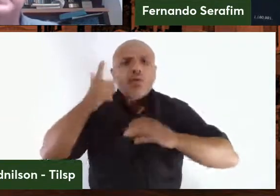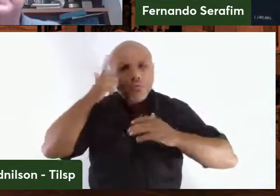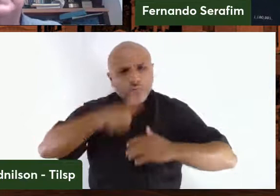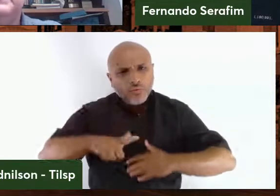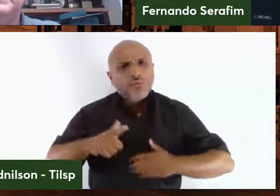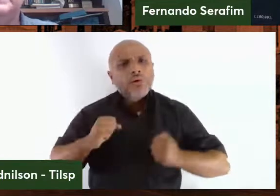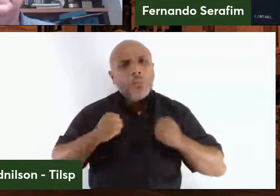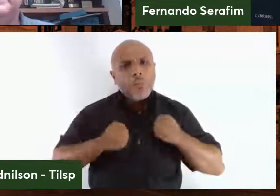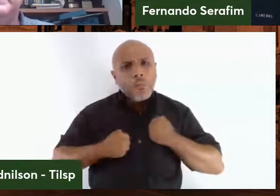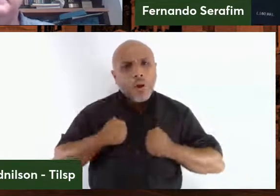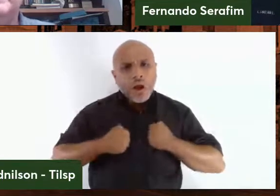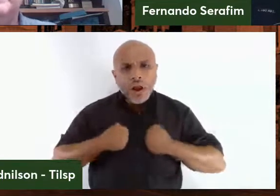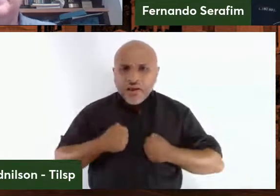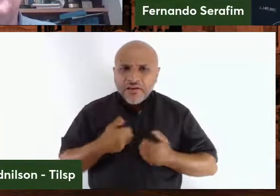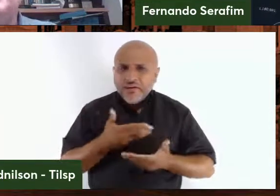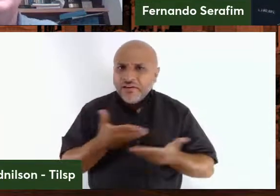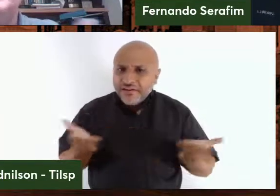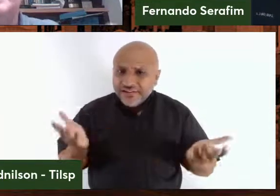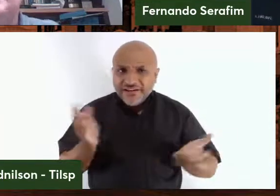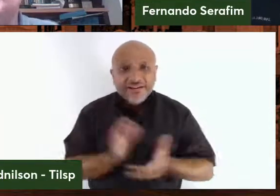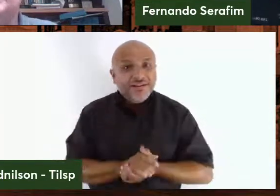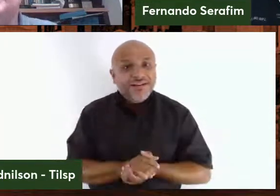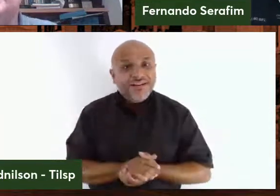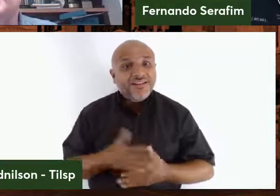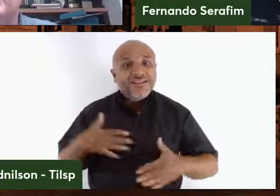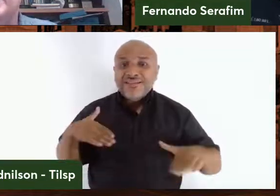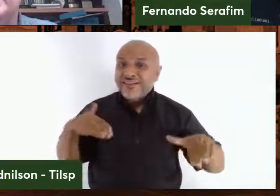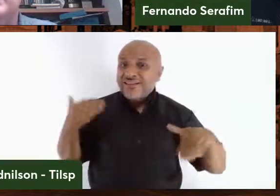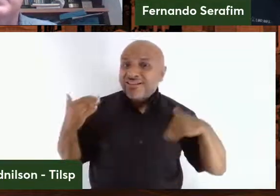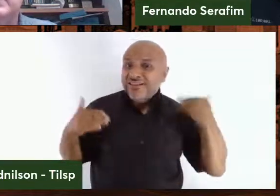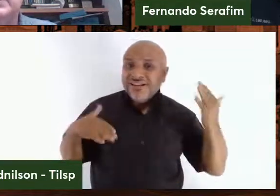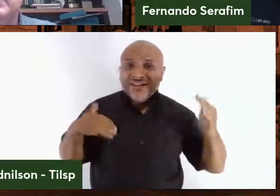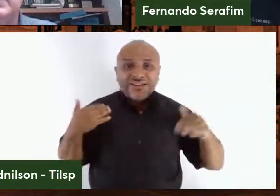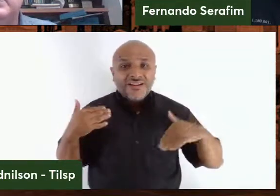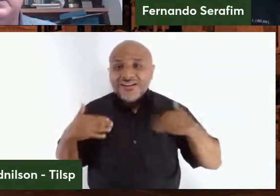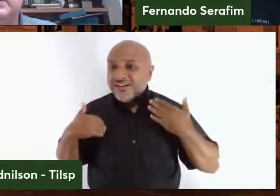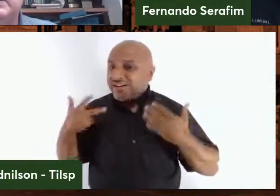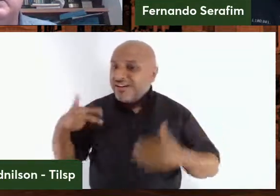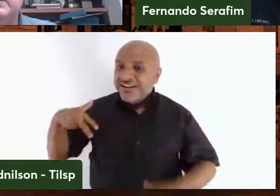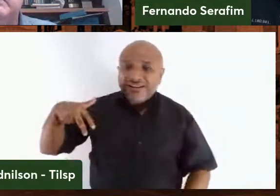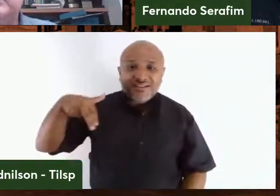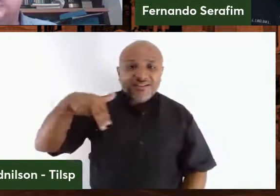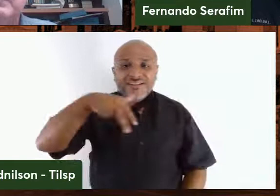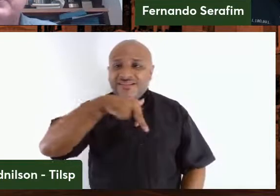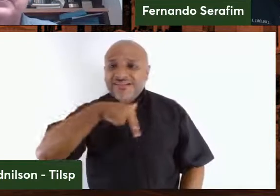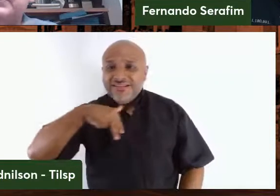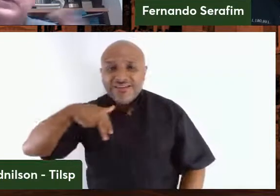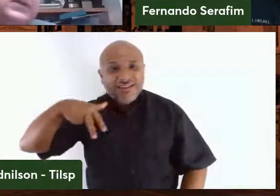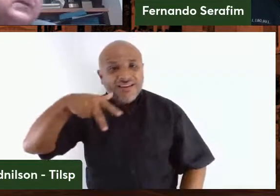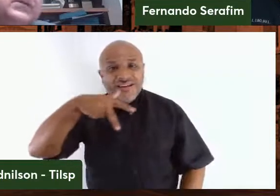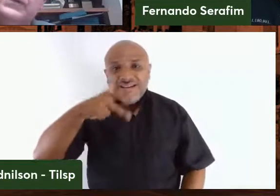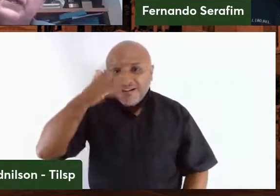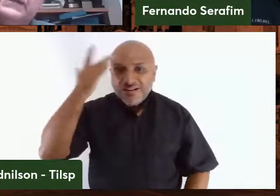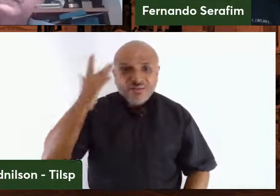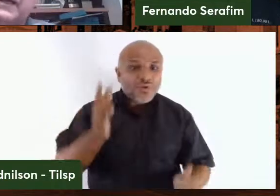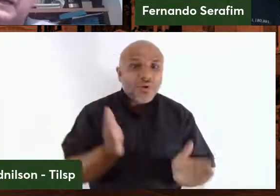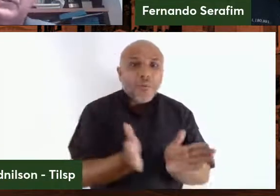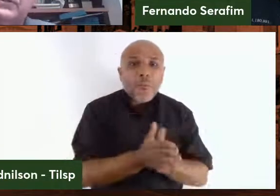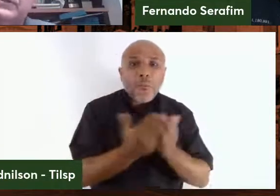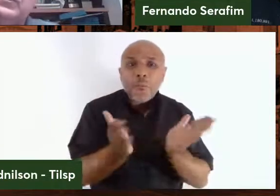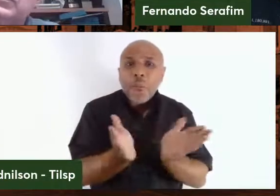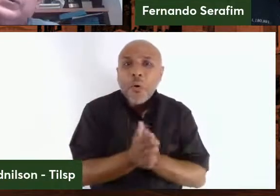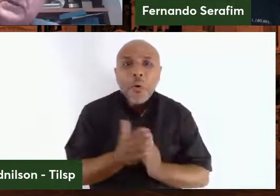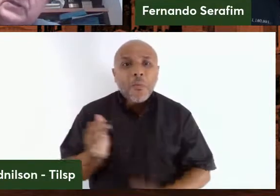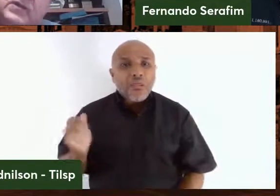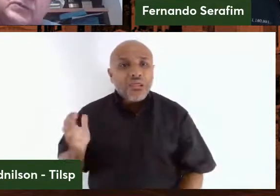podia... era o lazer dos manauaras, pobres, ricos, classe